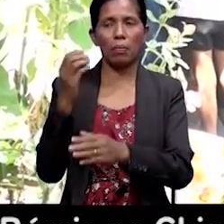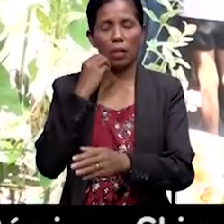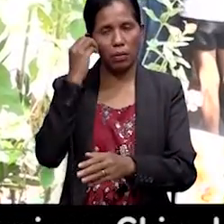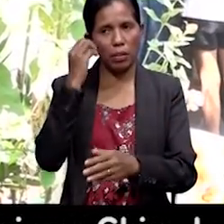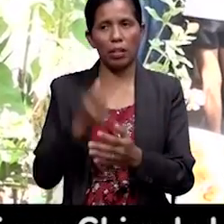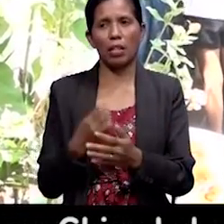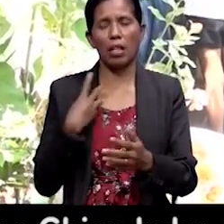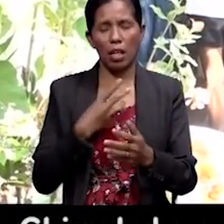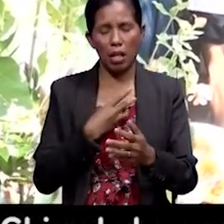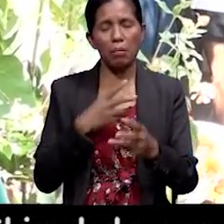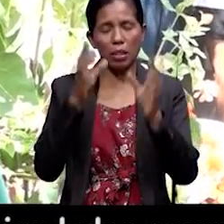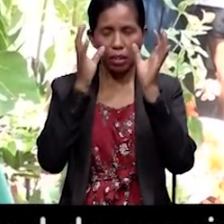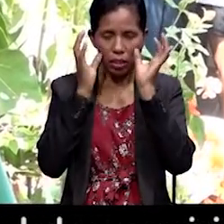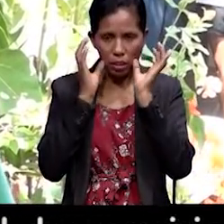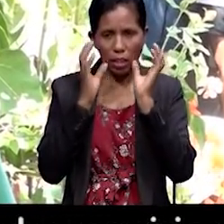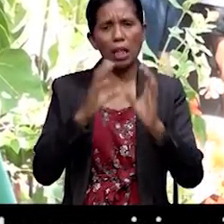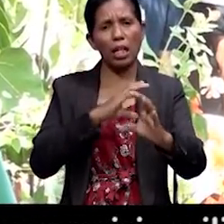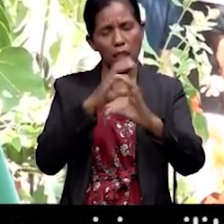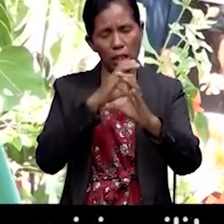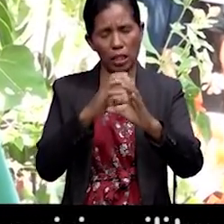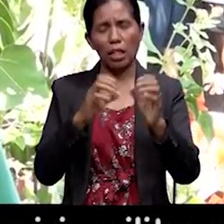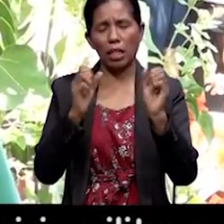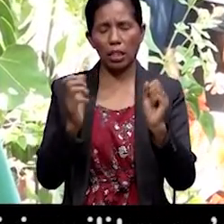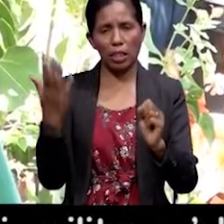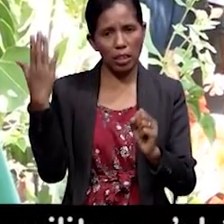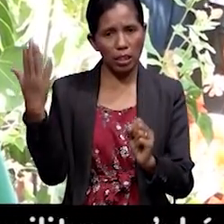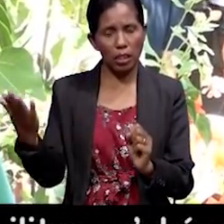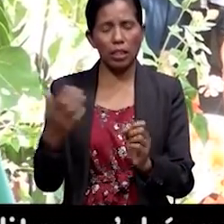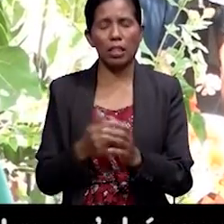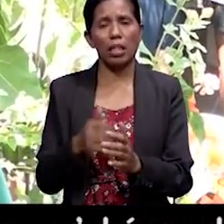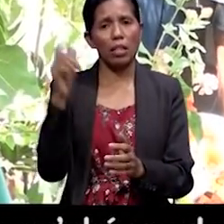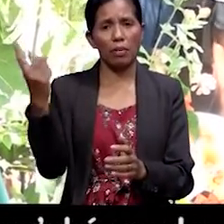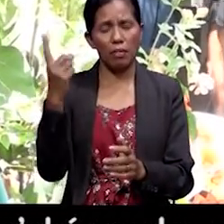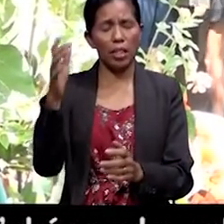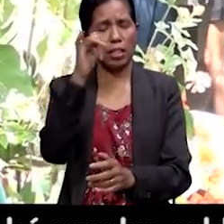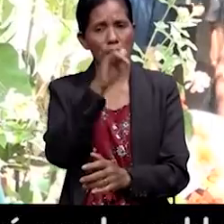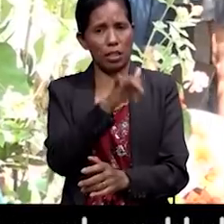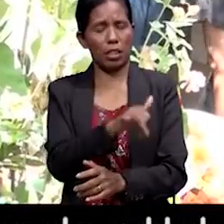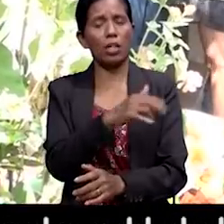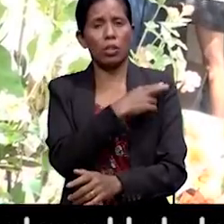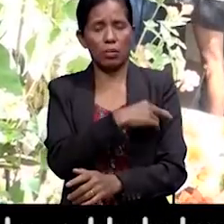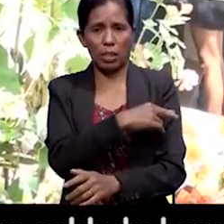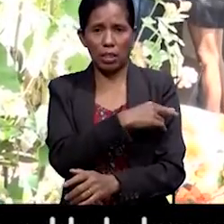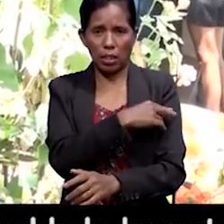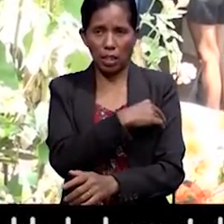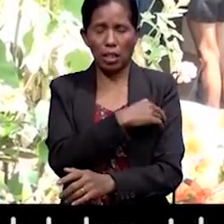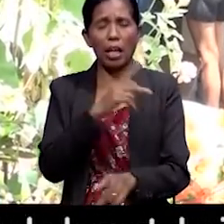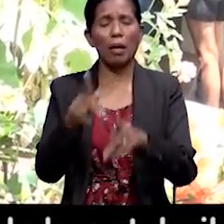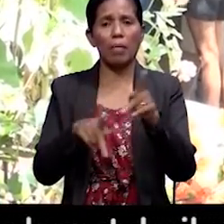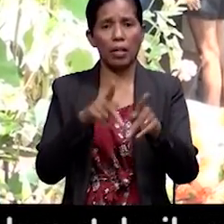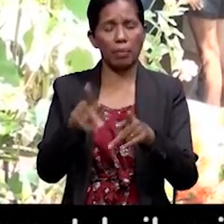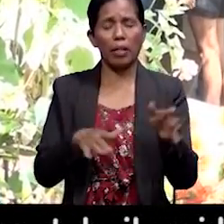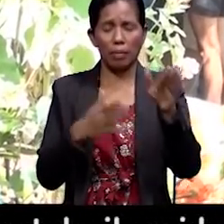kareta ne istaru nian husi kela hospital istem bai ha mortuario atu nune kualker ema nebe mate laos